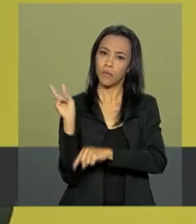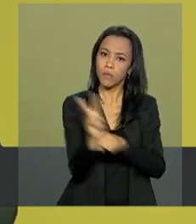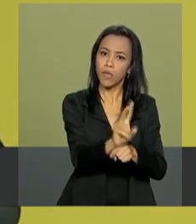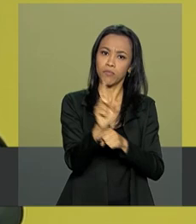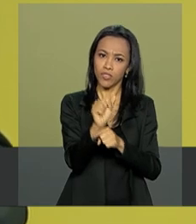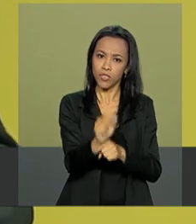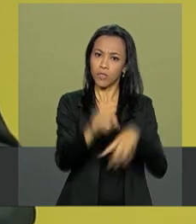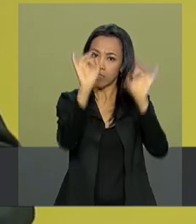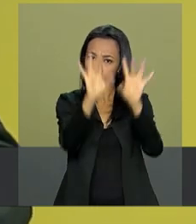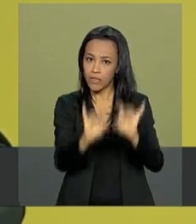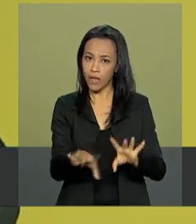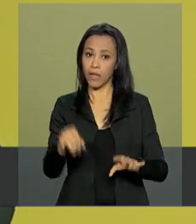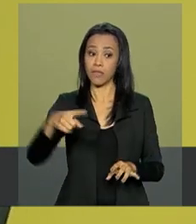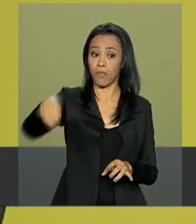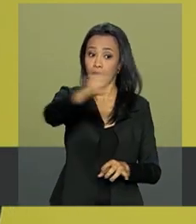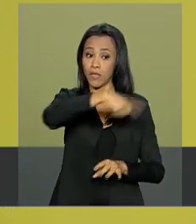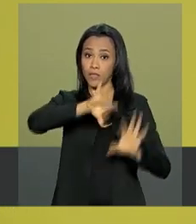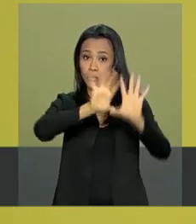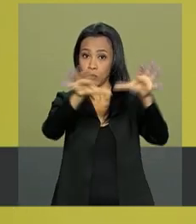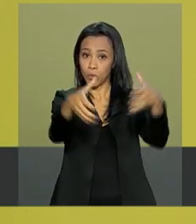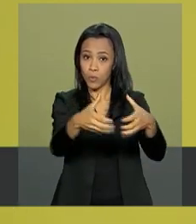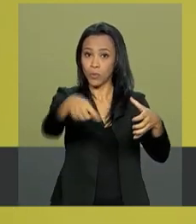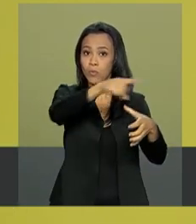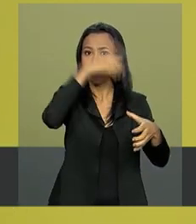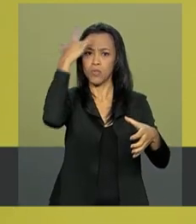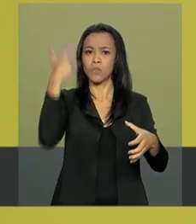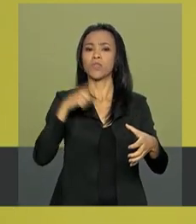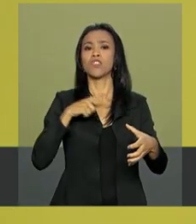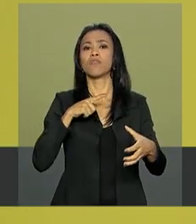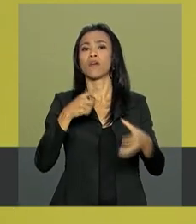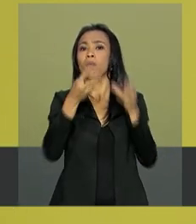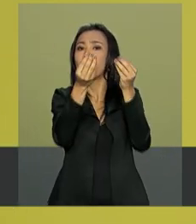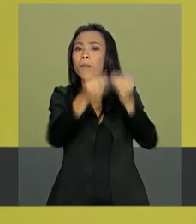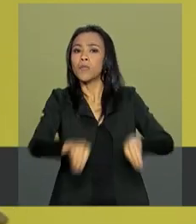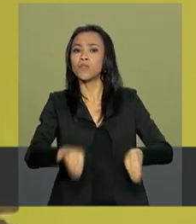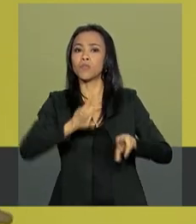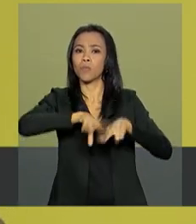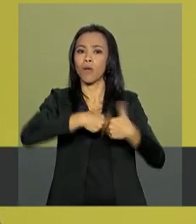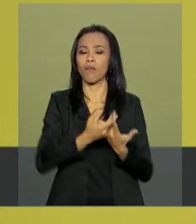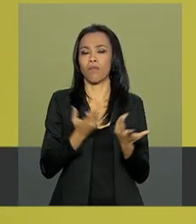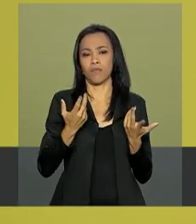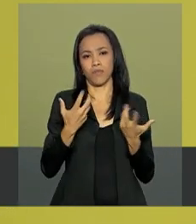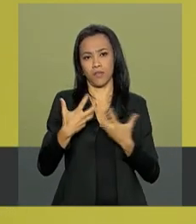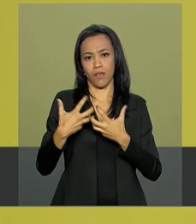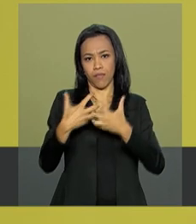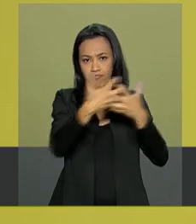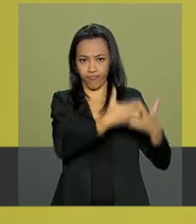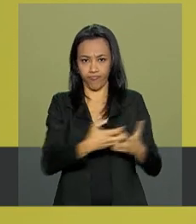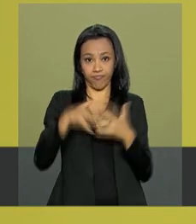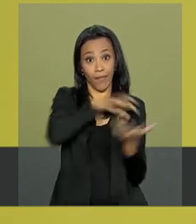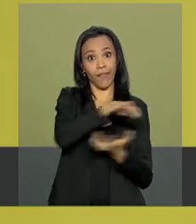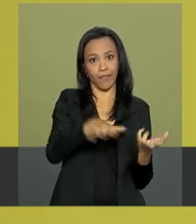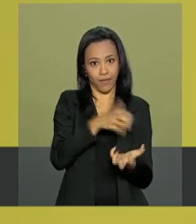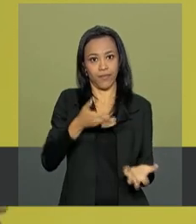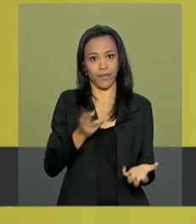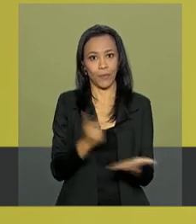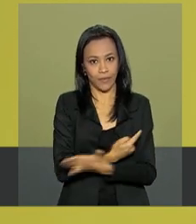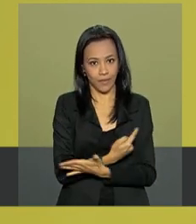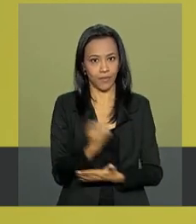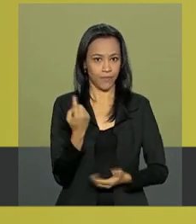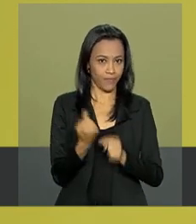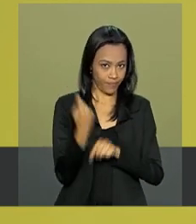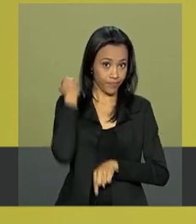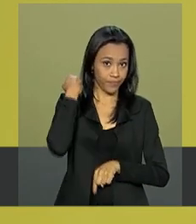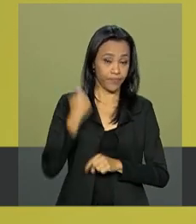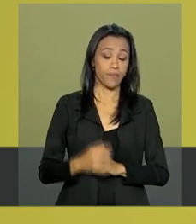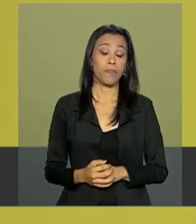esses que sofreram as consequências desta greve dos caminhoneiros. Então, eu quero inicialmente